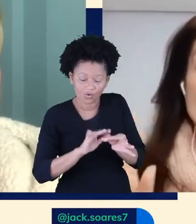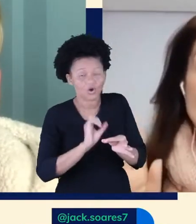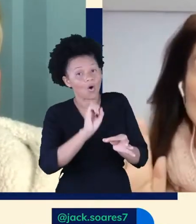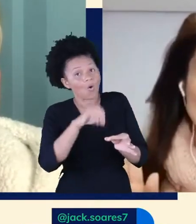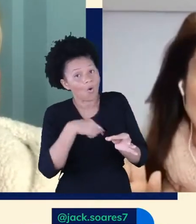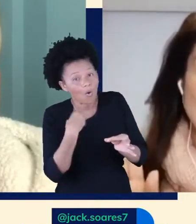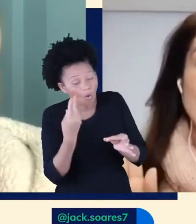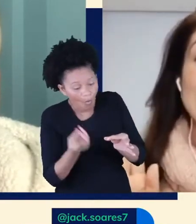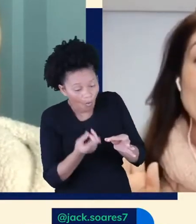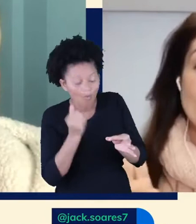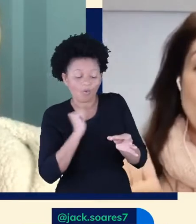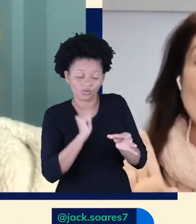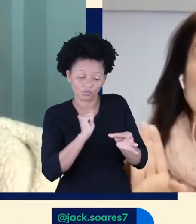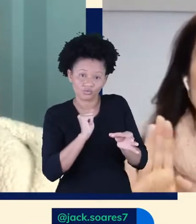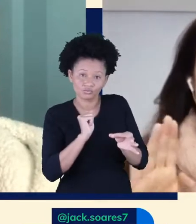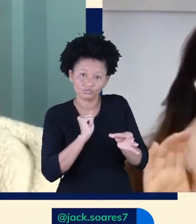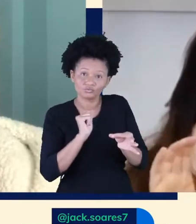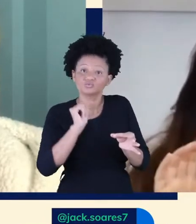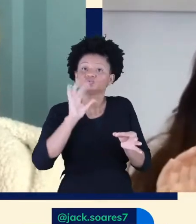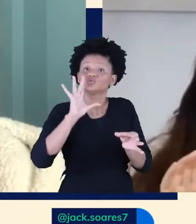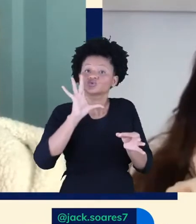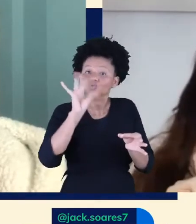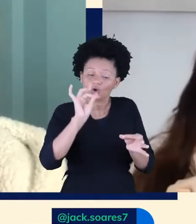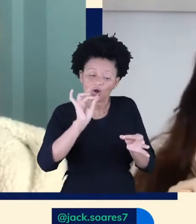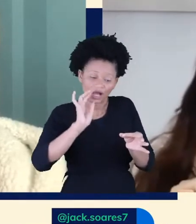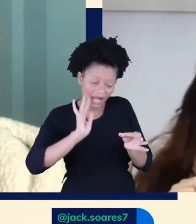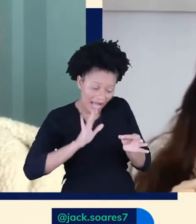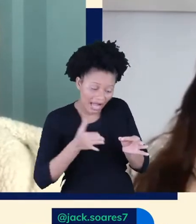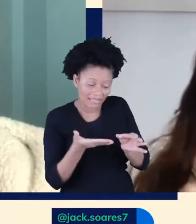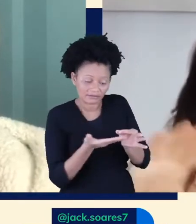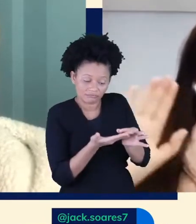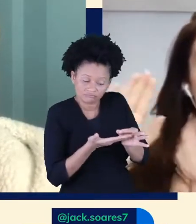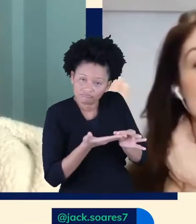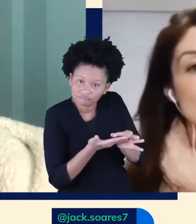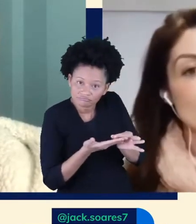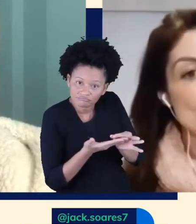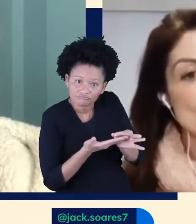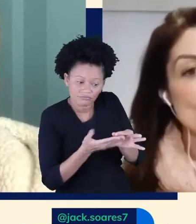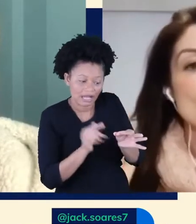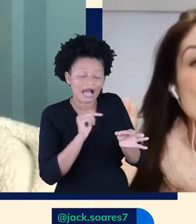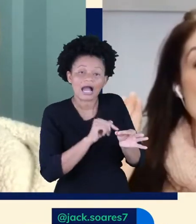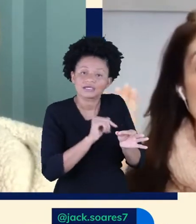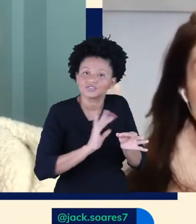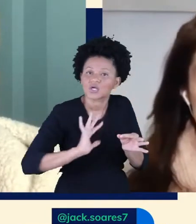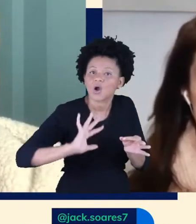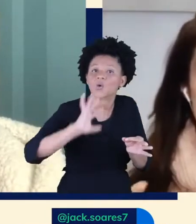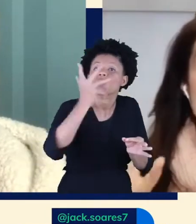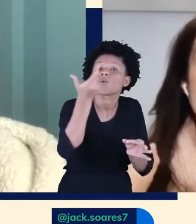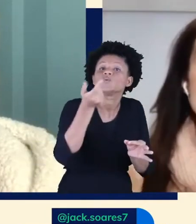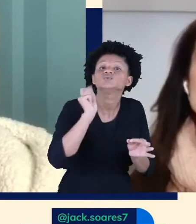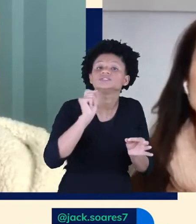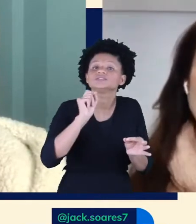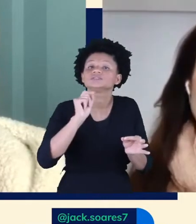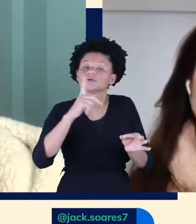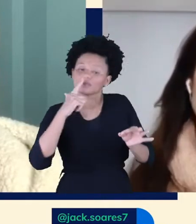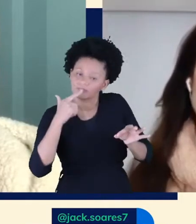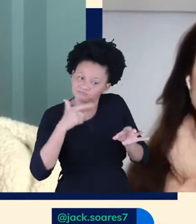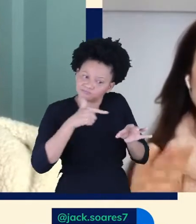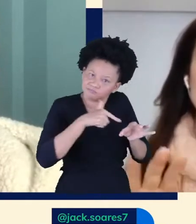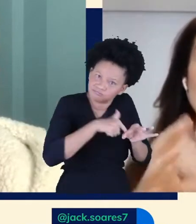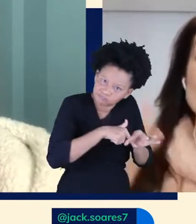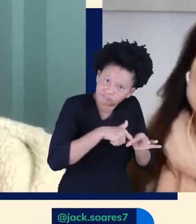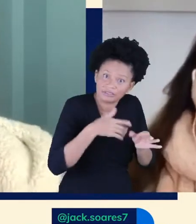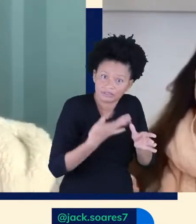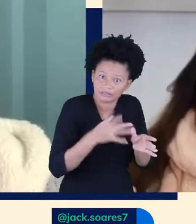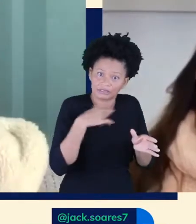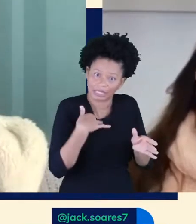coisas diferentes. Né? Tocada na vulva envolve parte externa, tocada na vagina já envolve penetração, parte interna.